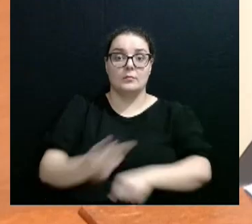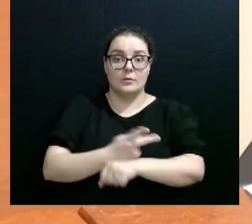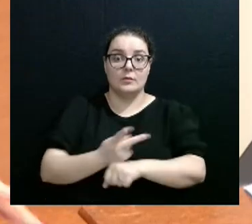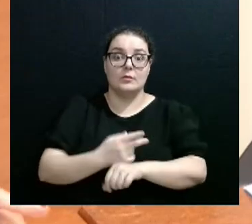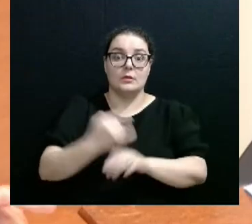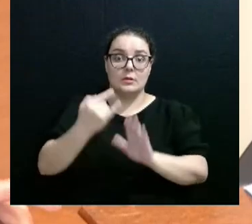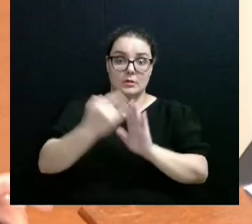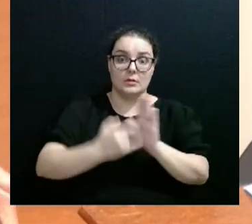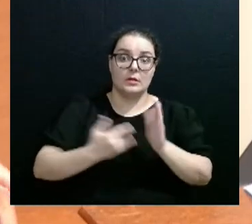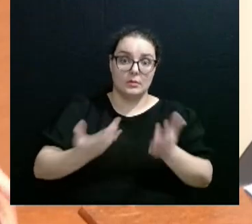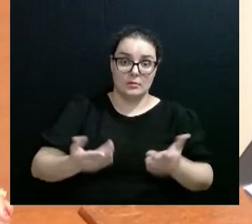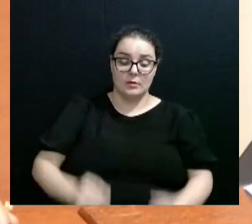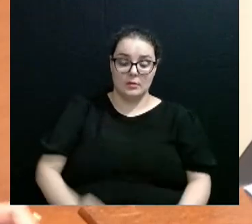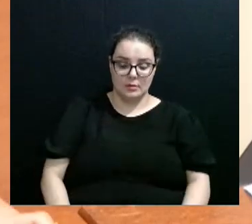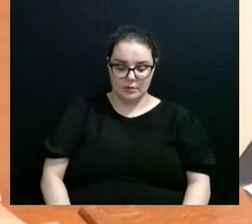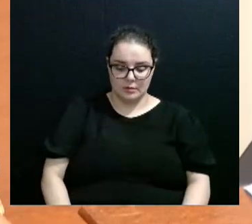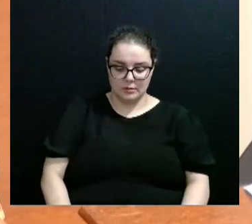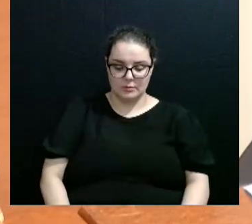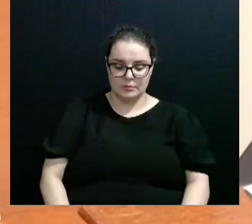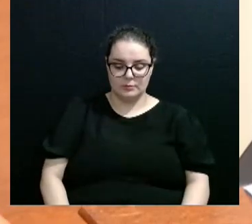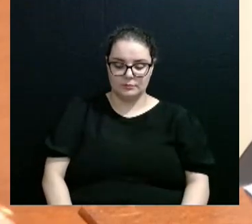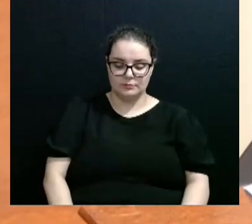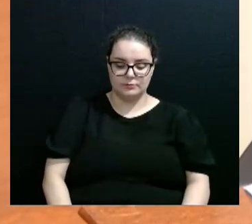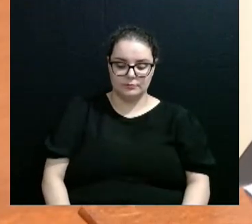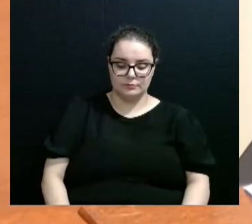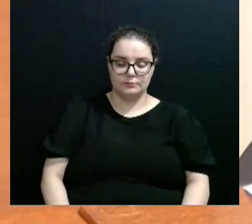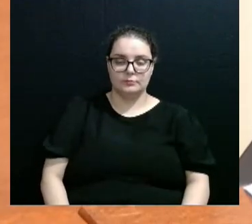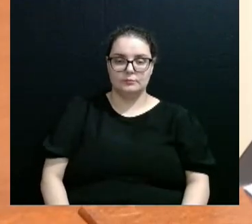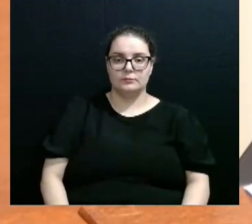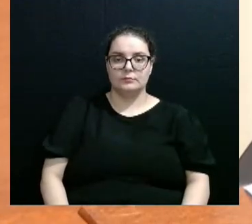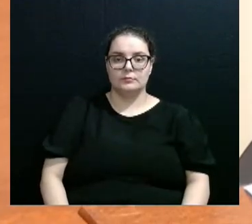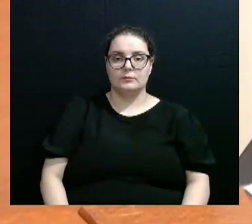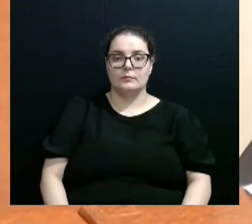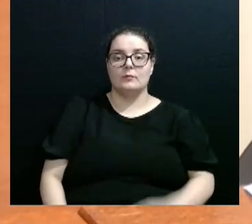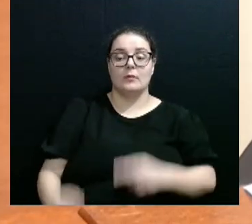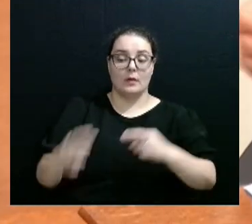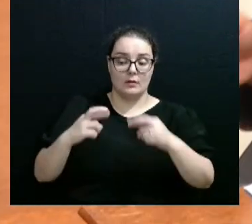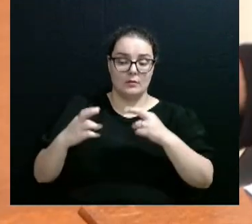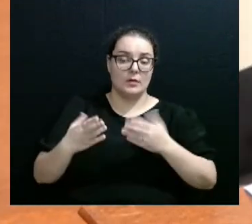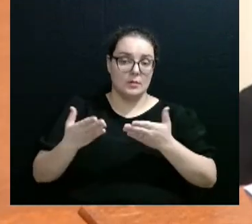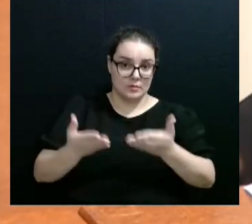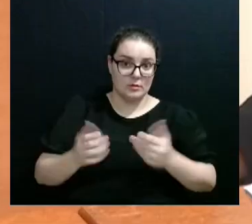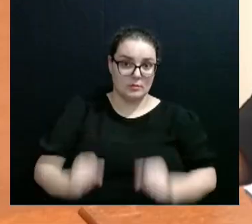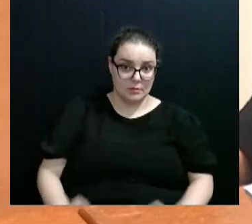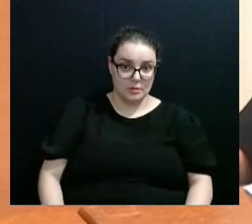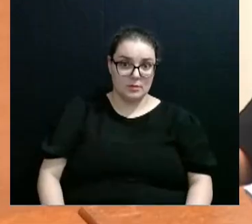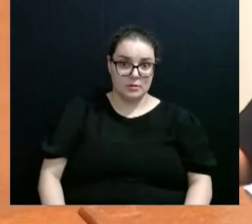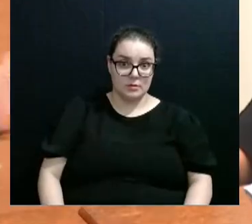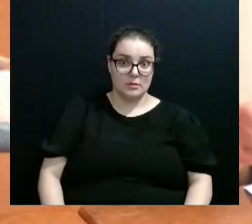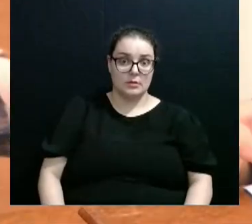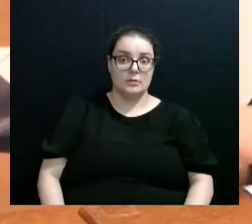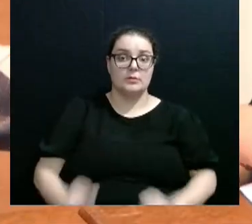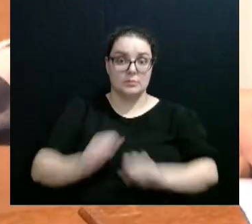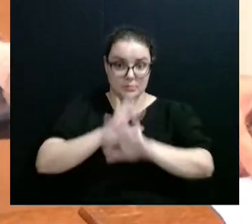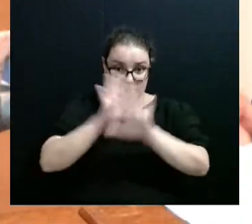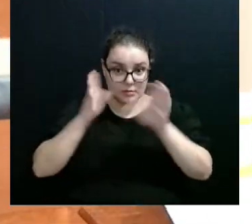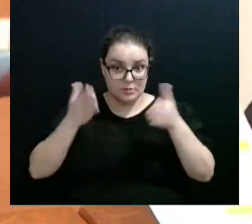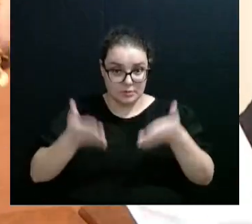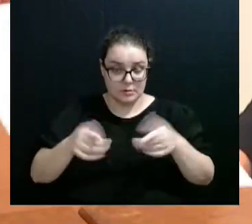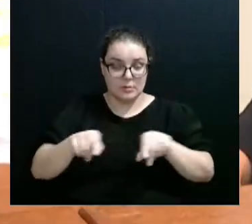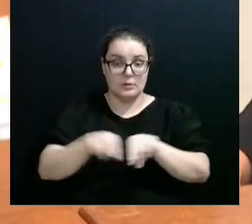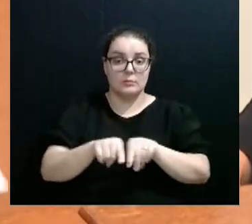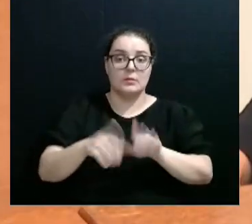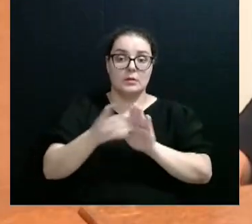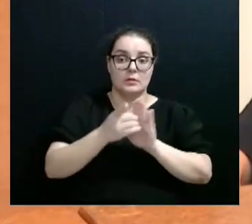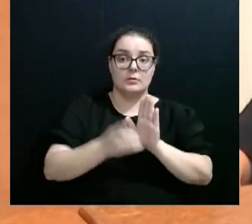tá? Essa questão que você colocou da fiscalização, de deixar também claro, no decreto